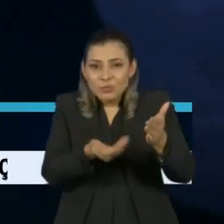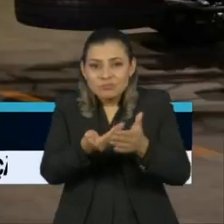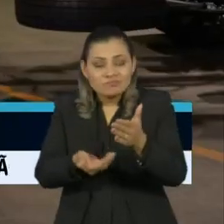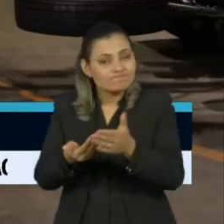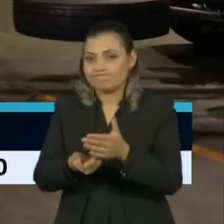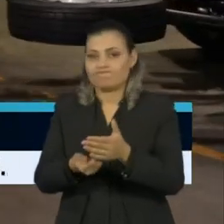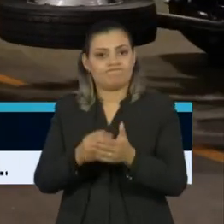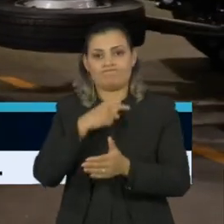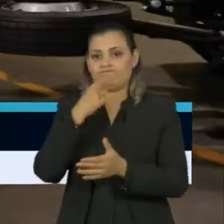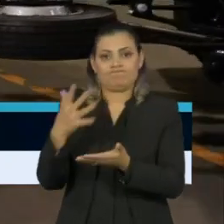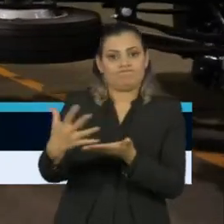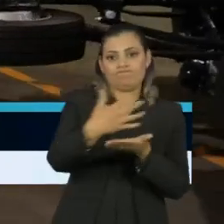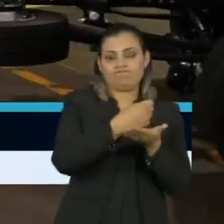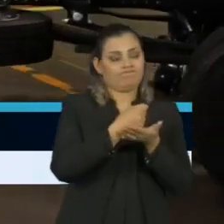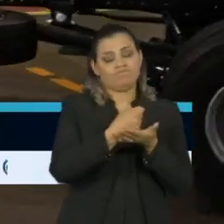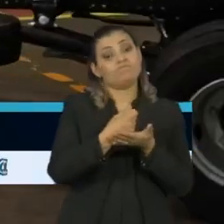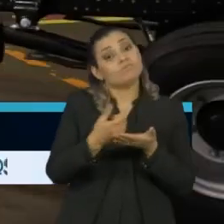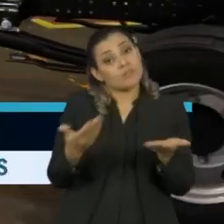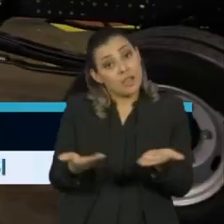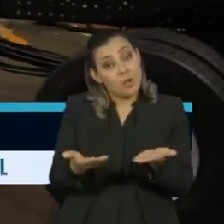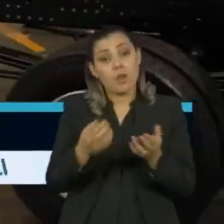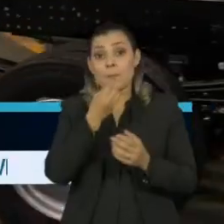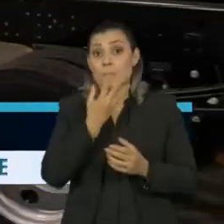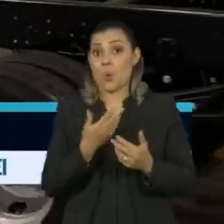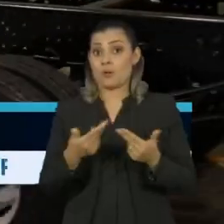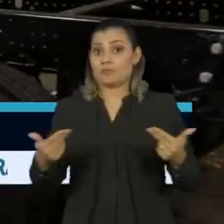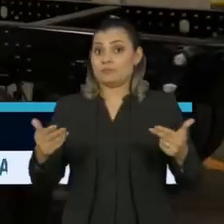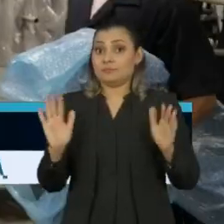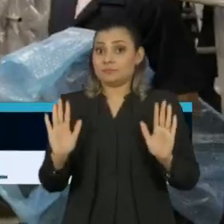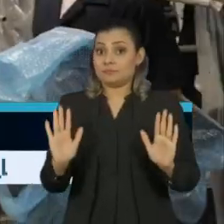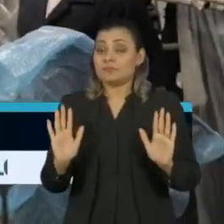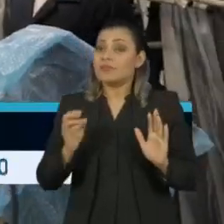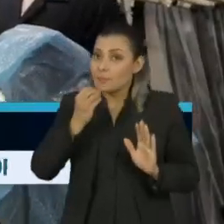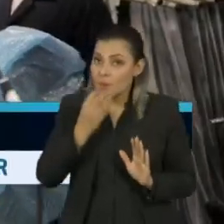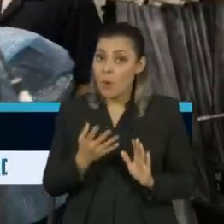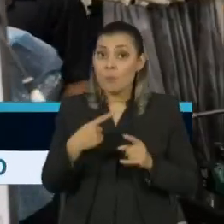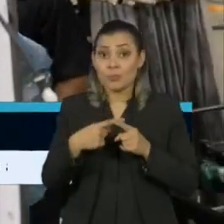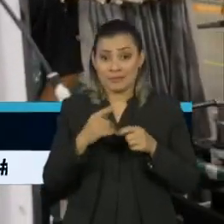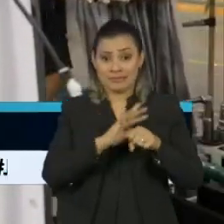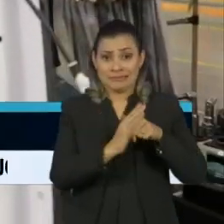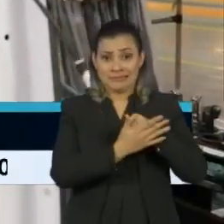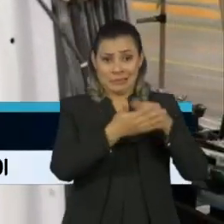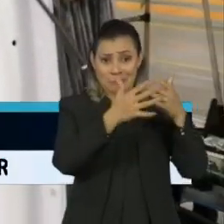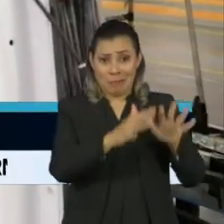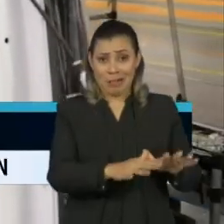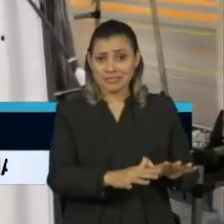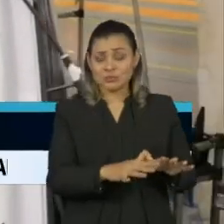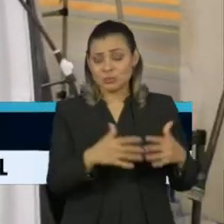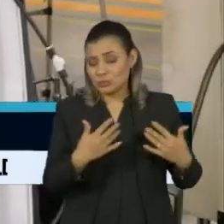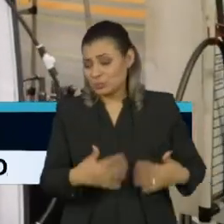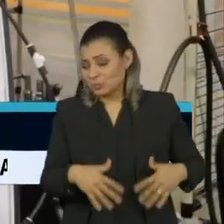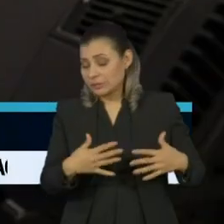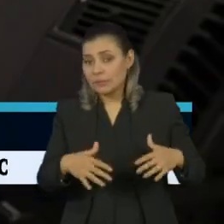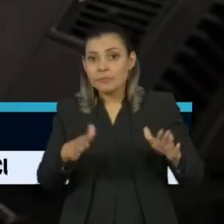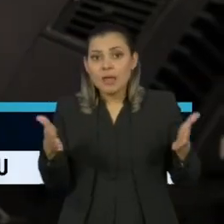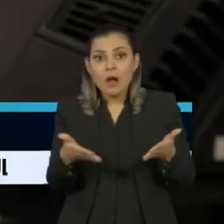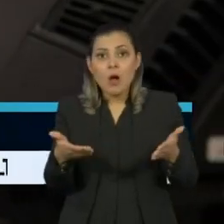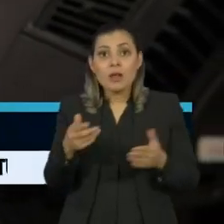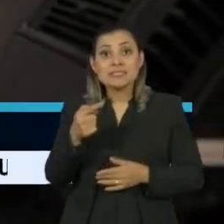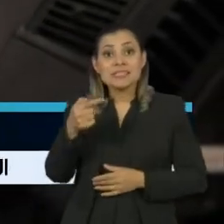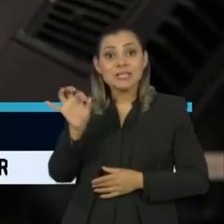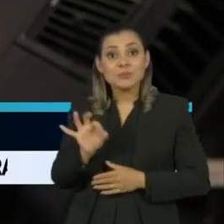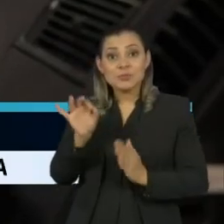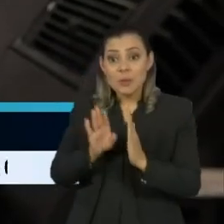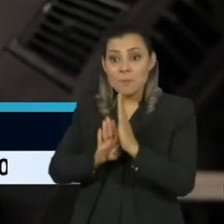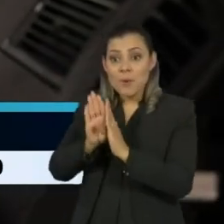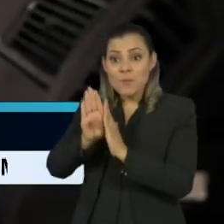acumuladas. Parece uma boa notícia, e é. No meio de uma crise sem precedentes, o aumento de 7%